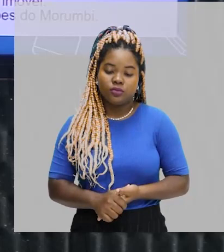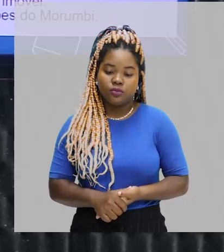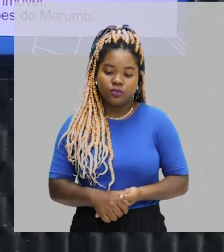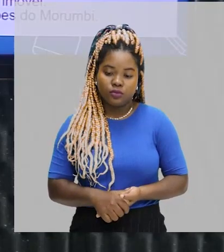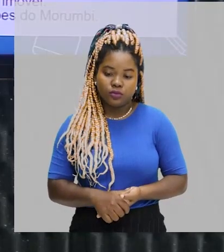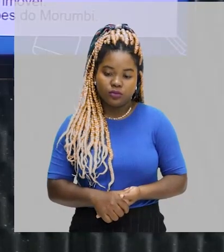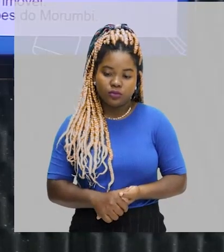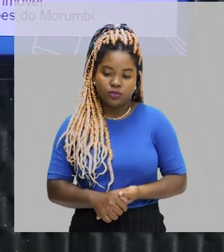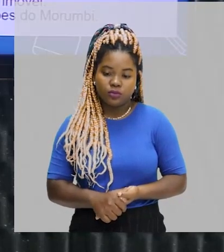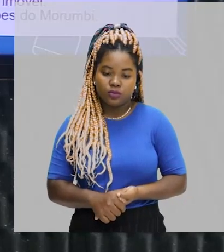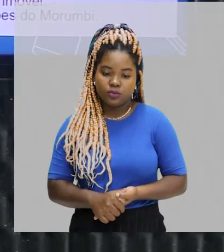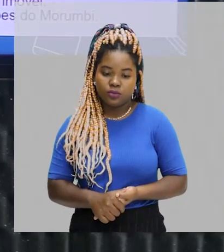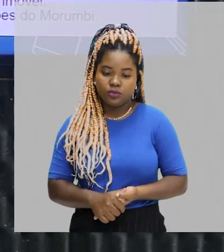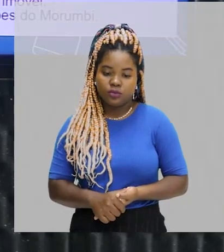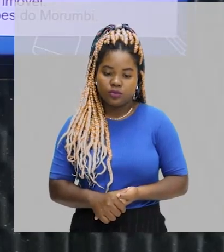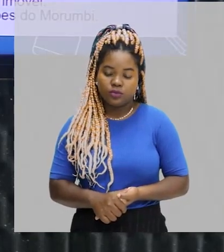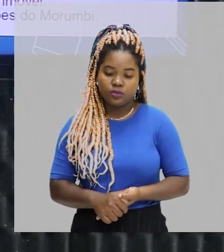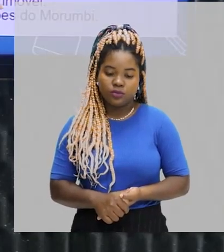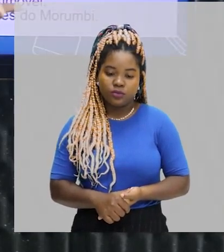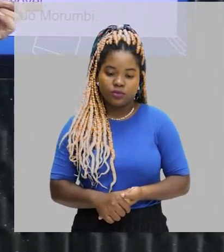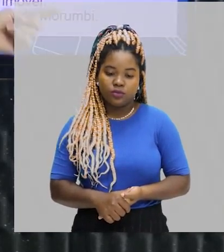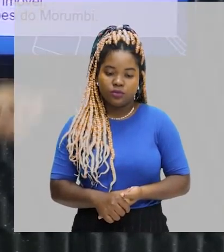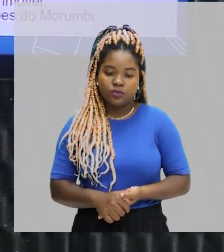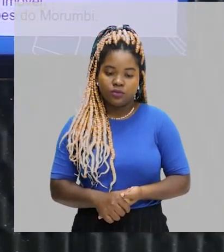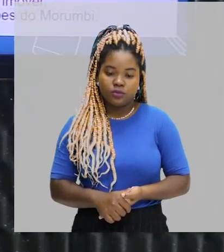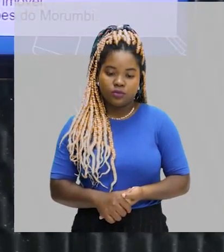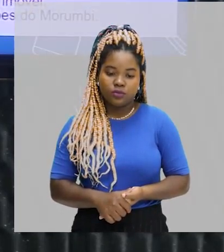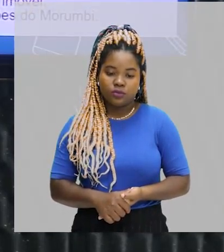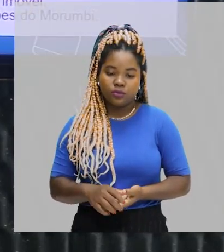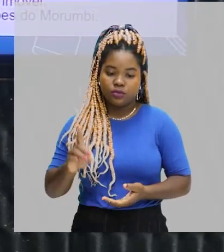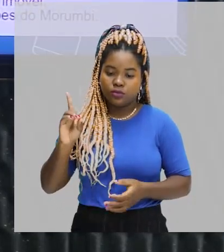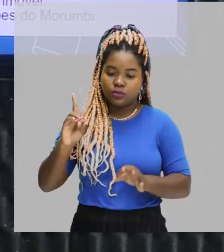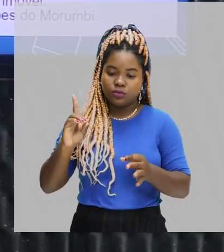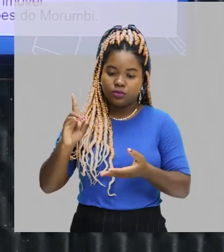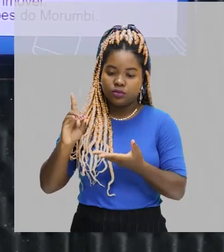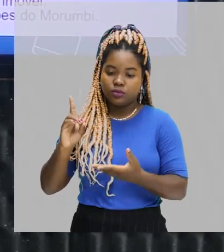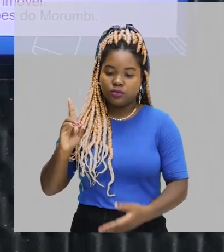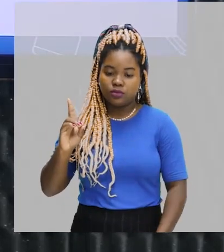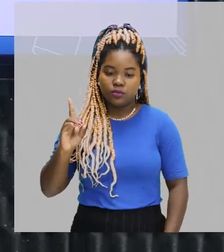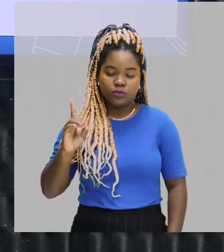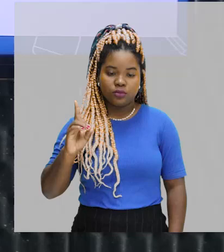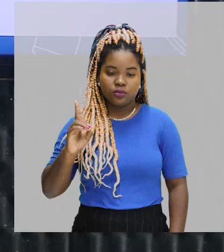o empresário reaver judicialmente a posse do seu imóvel, tá bom?